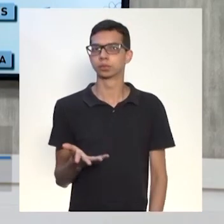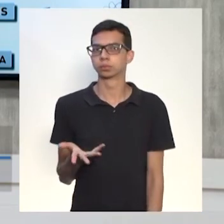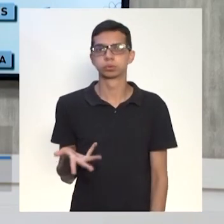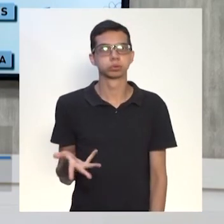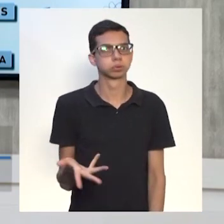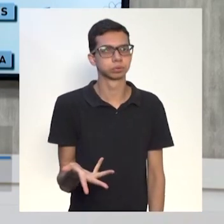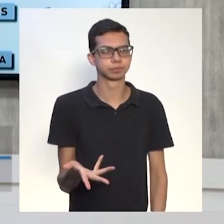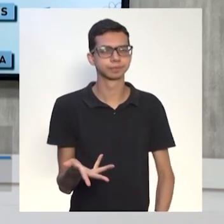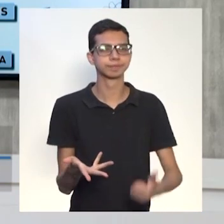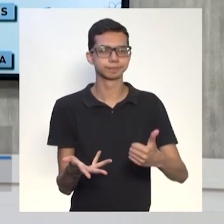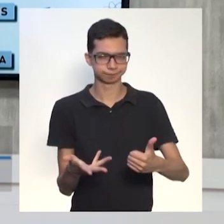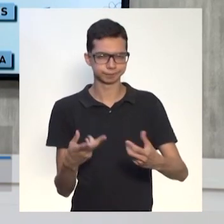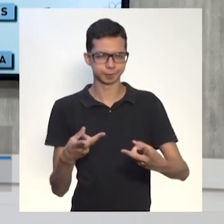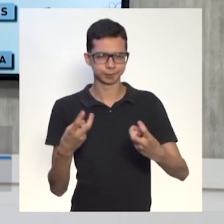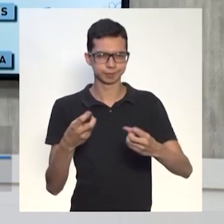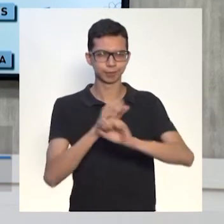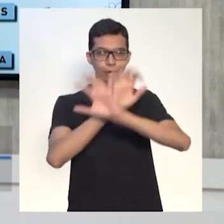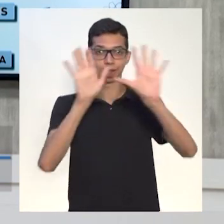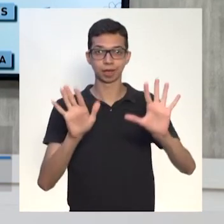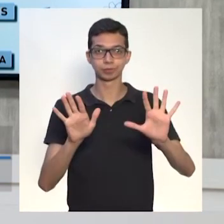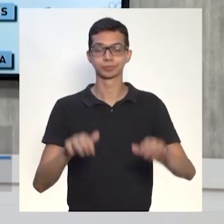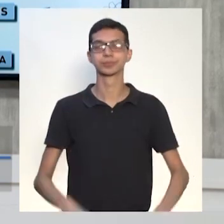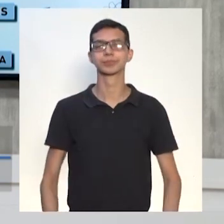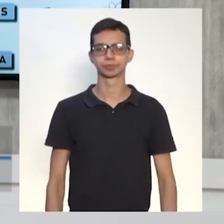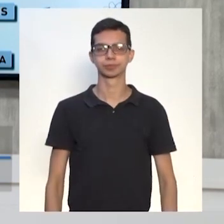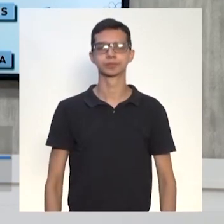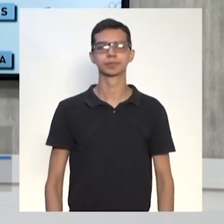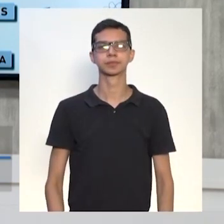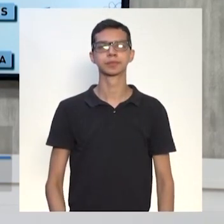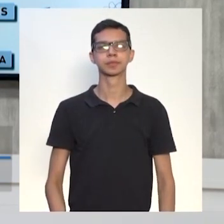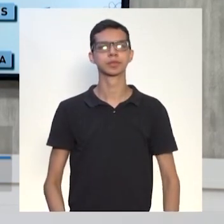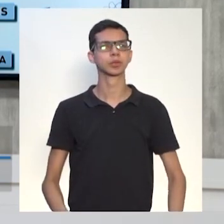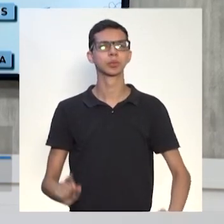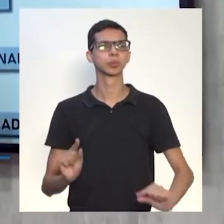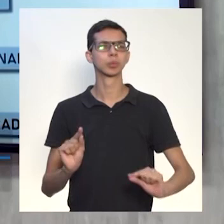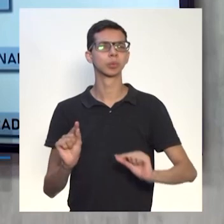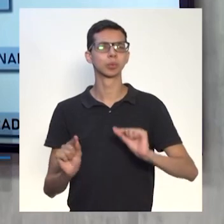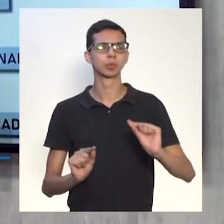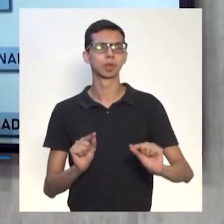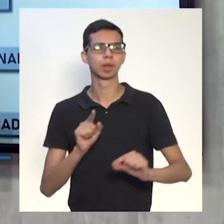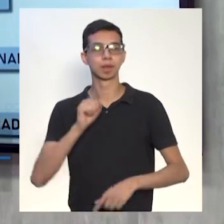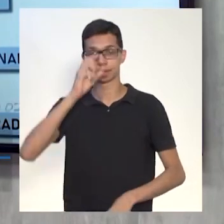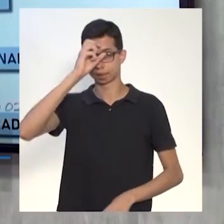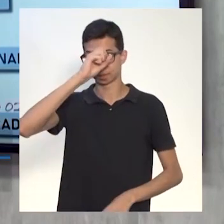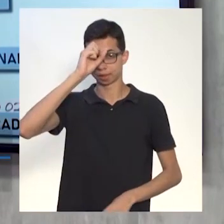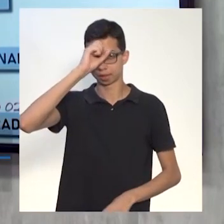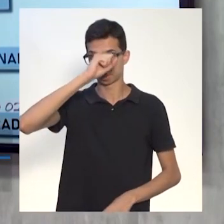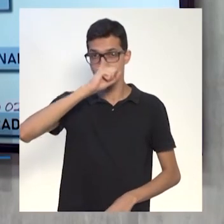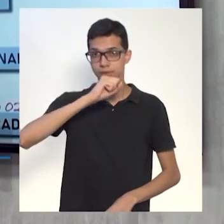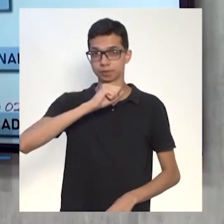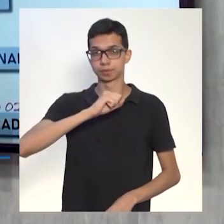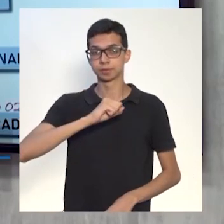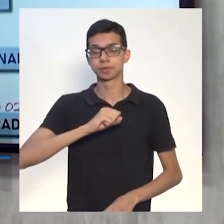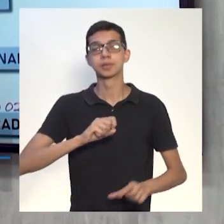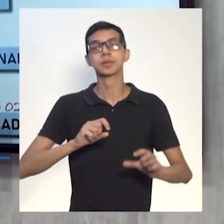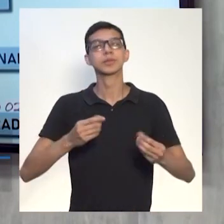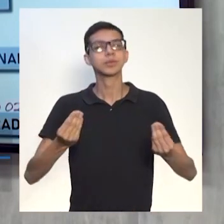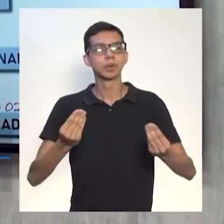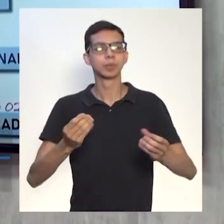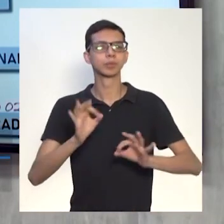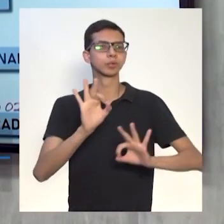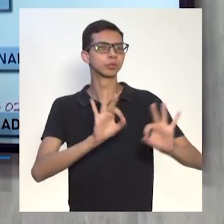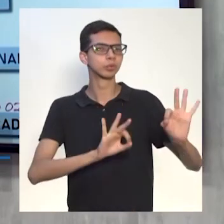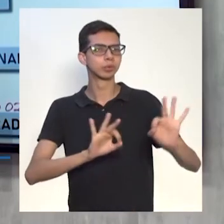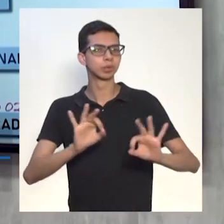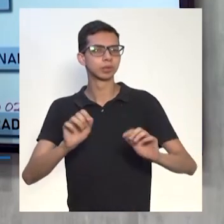gente aprende hoje, né? Que a gente consegue, como é que a gente pode organizar o que a gente vê no módulo de hoje?